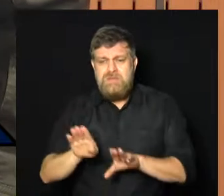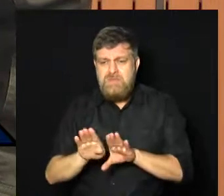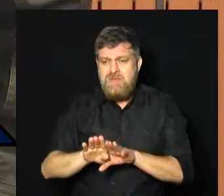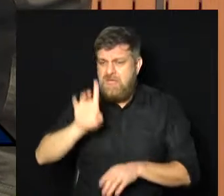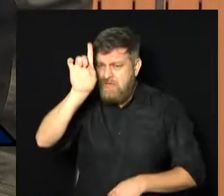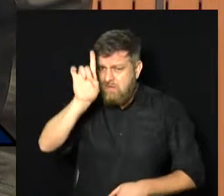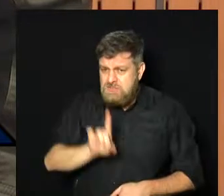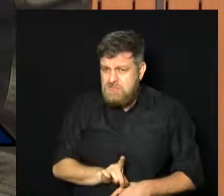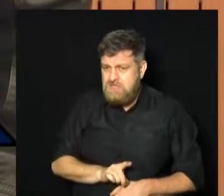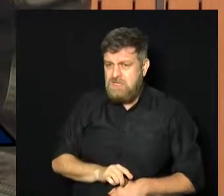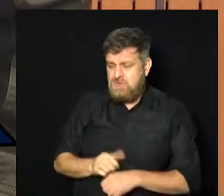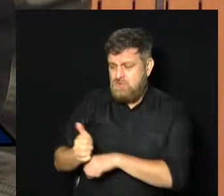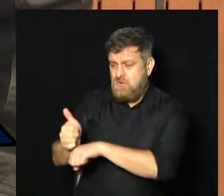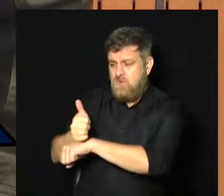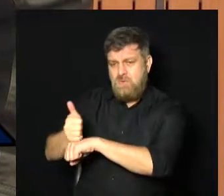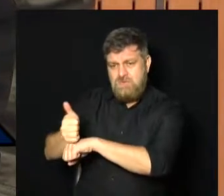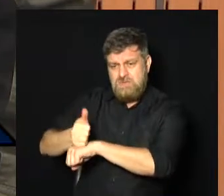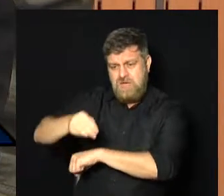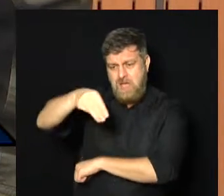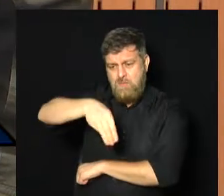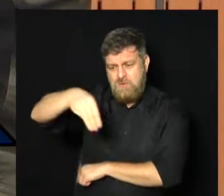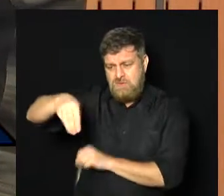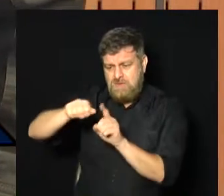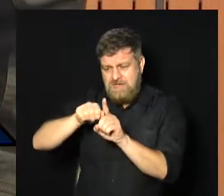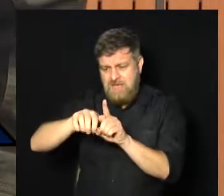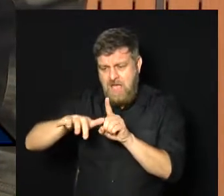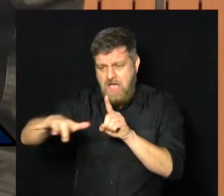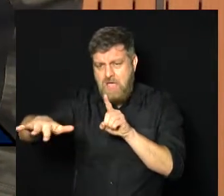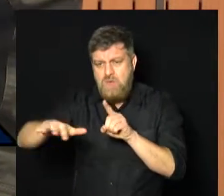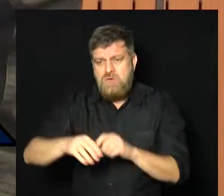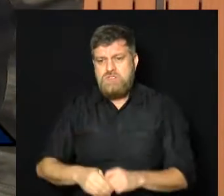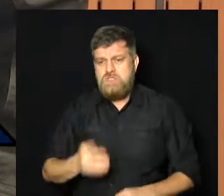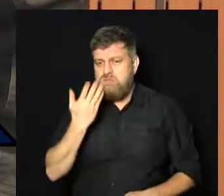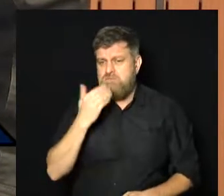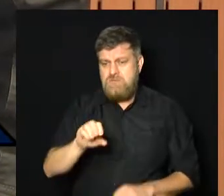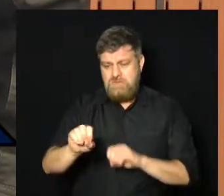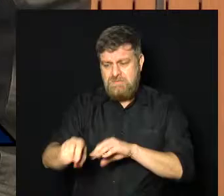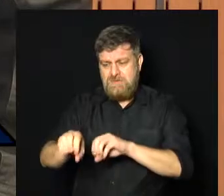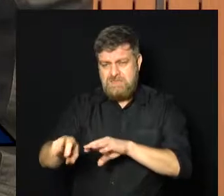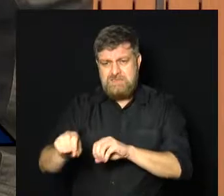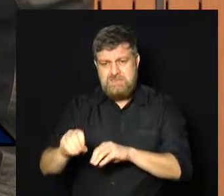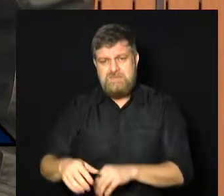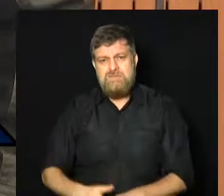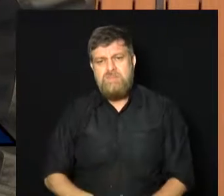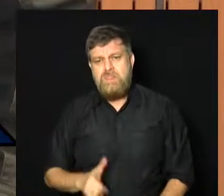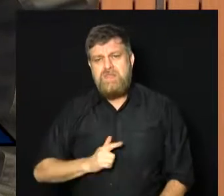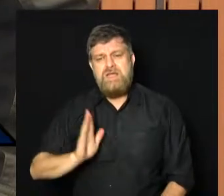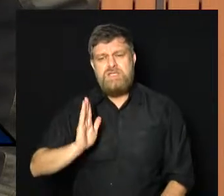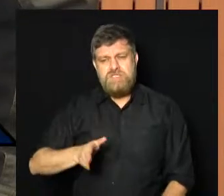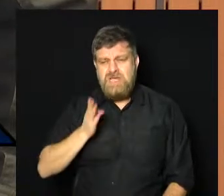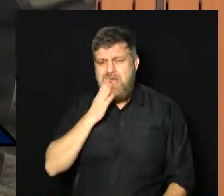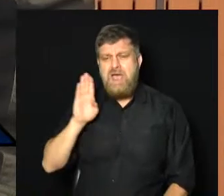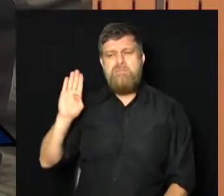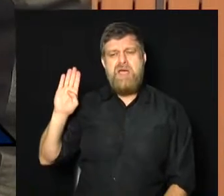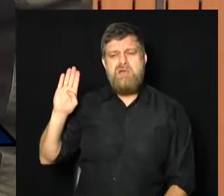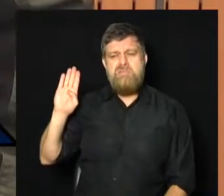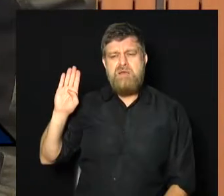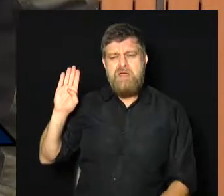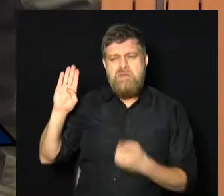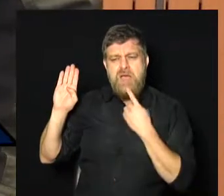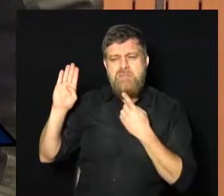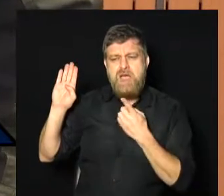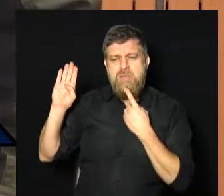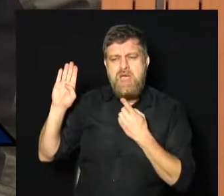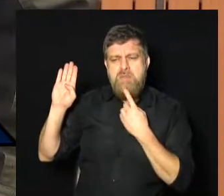das monitoras, dos agentes da rede municipal, há um certo tempo. Muitas promessas foram feitas, inclusive pelo